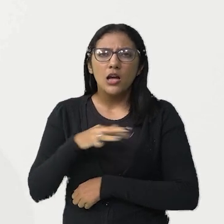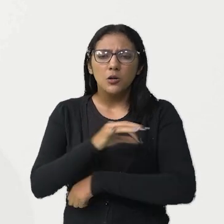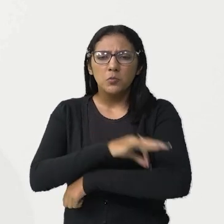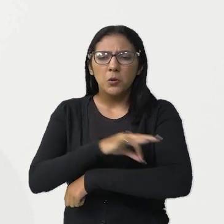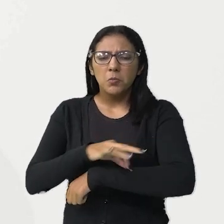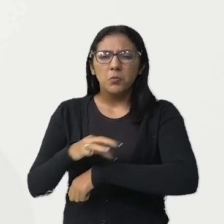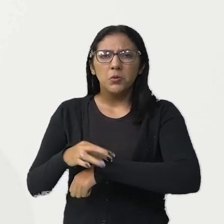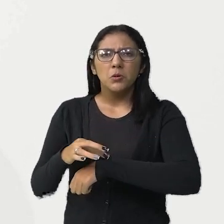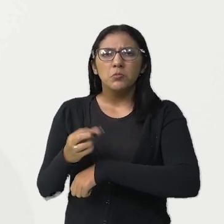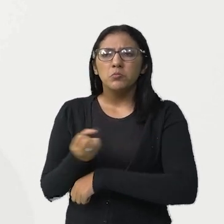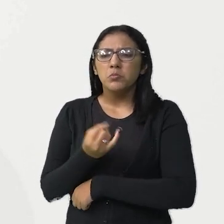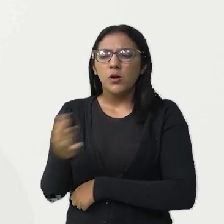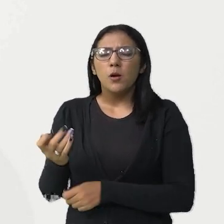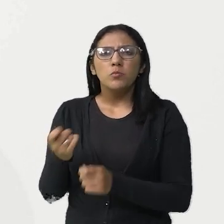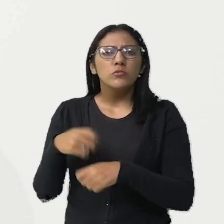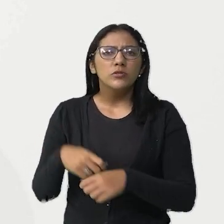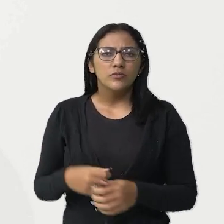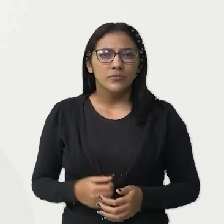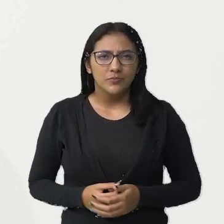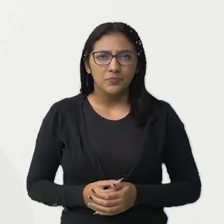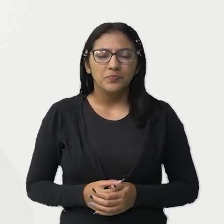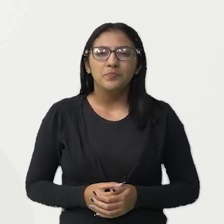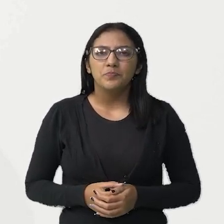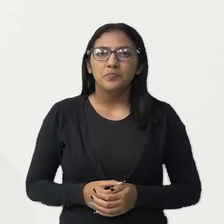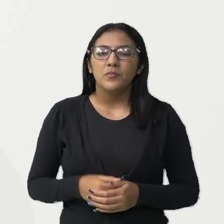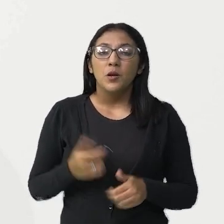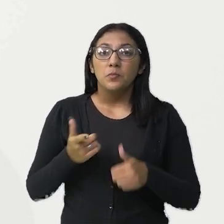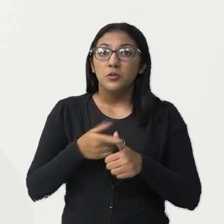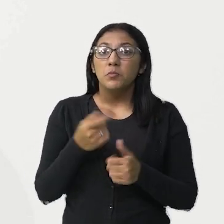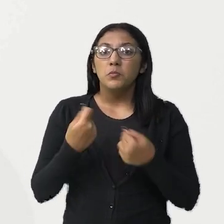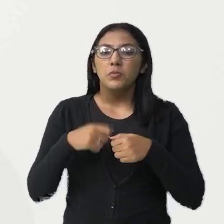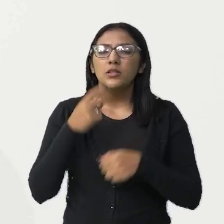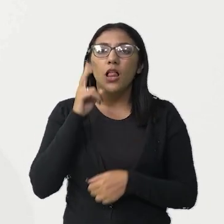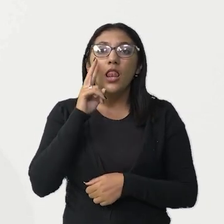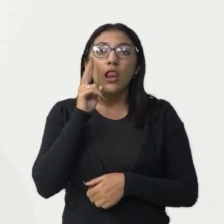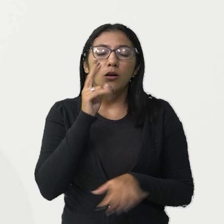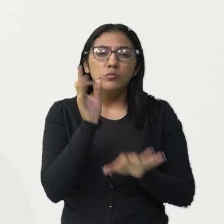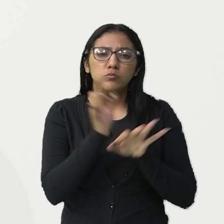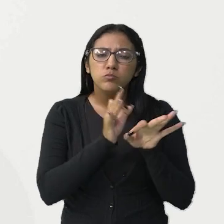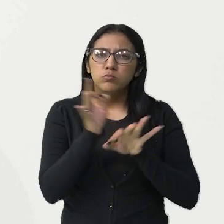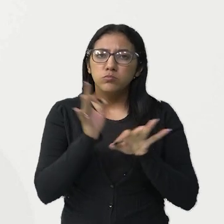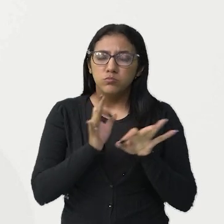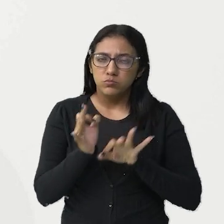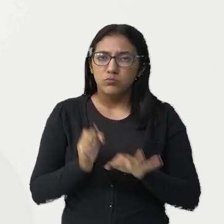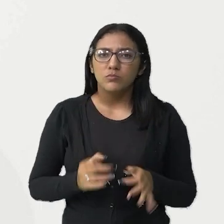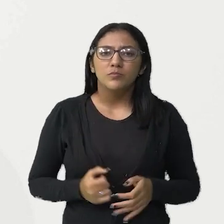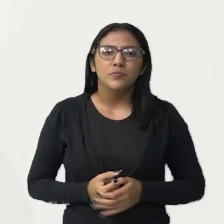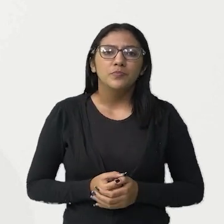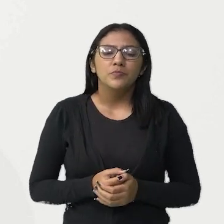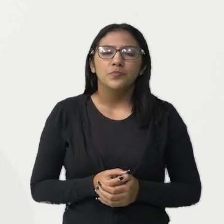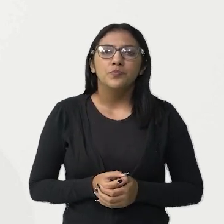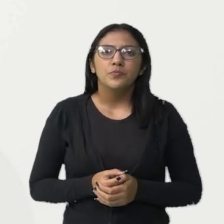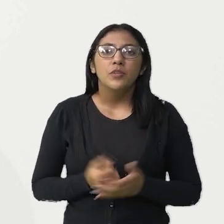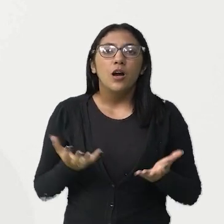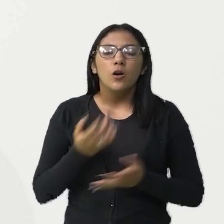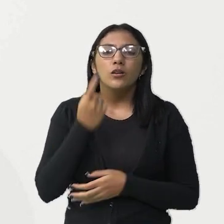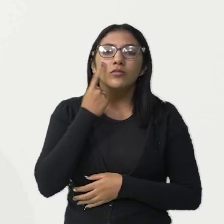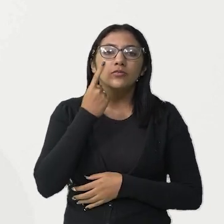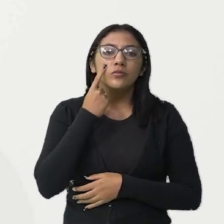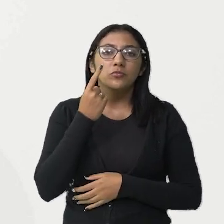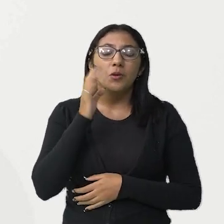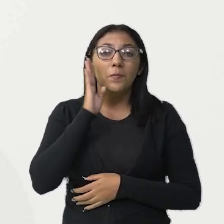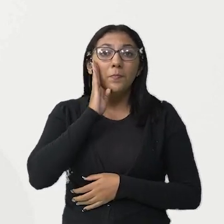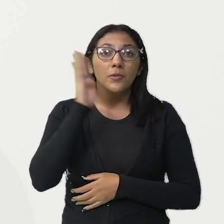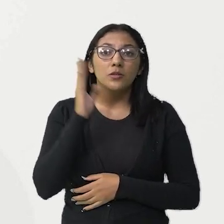Então a gente tem que fazer primeiro, né, cumprir aí as 3 etapas, tá bom? Então olha só, vamos aqui destacar quais são as